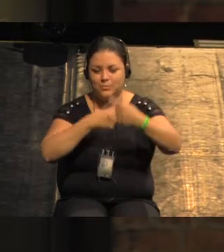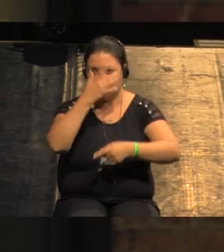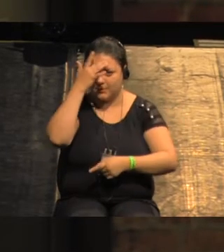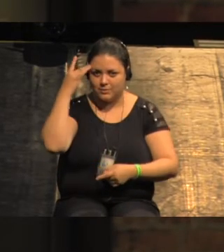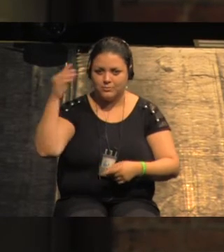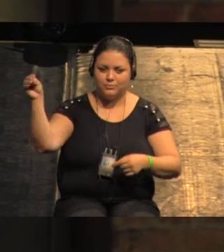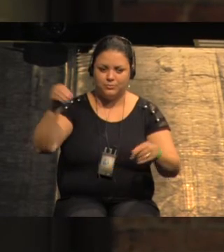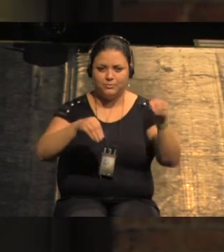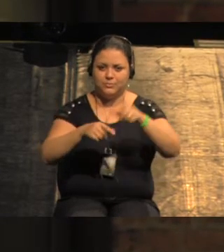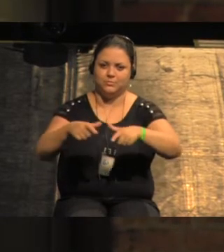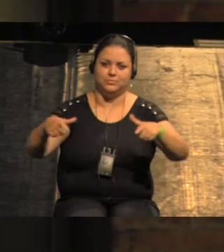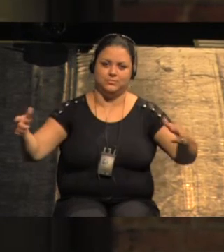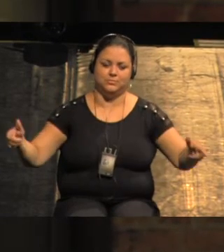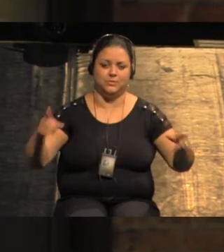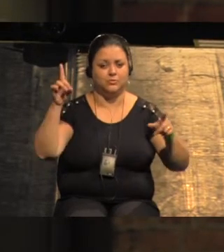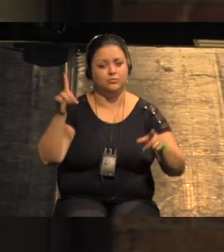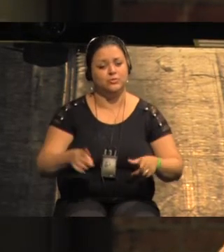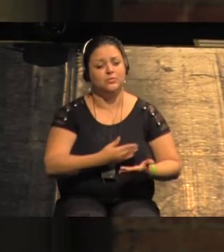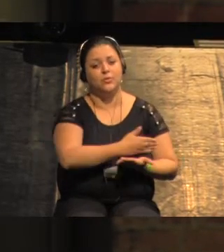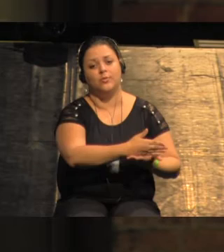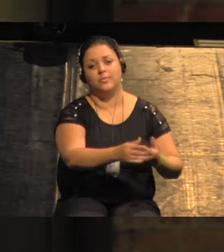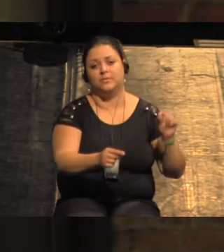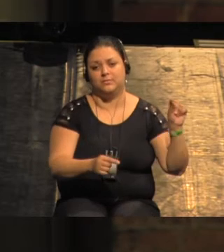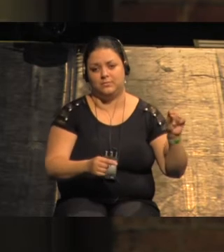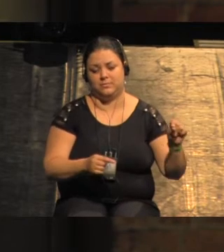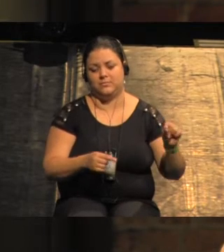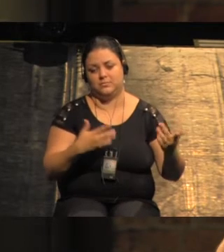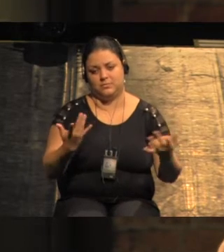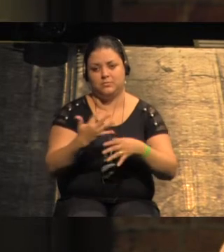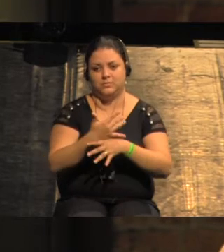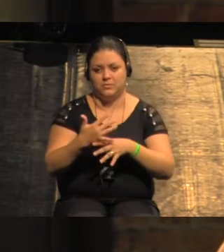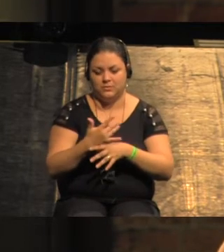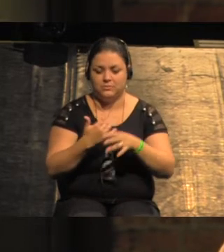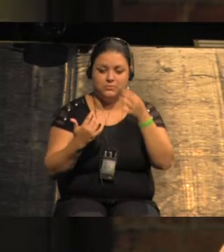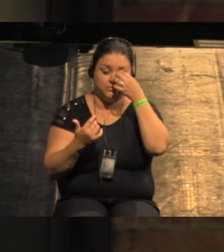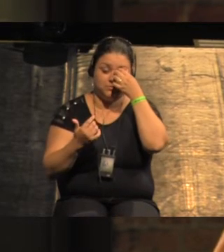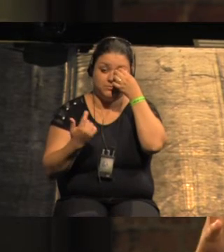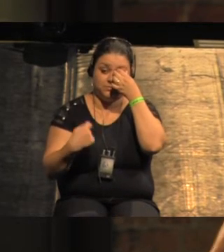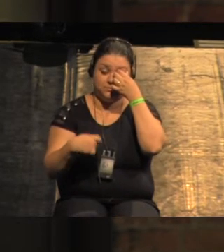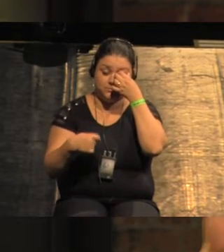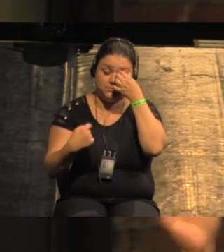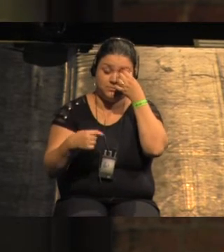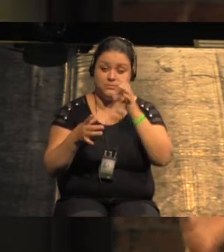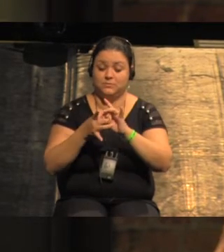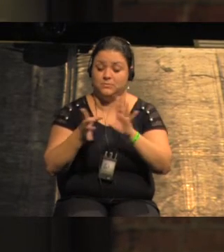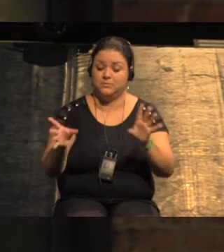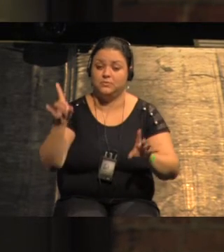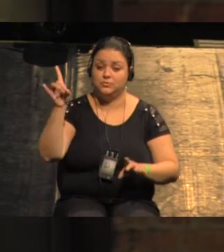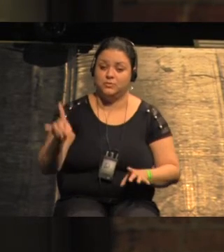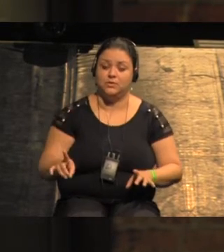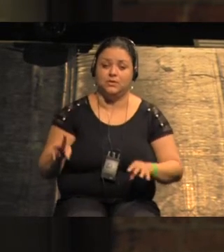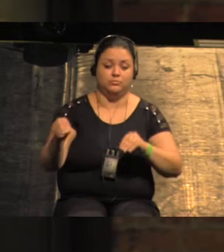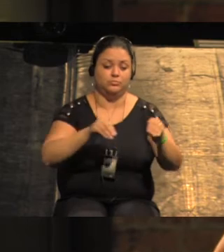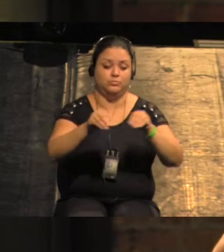Eu não consigo ser muito cativado por essa questão, porque eu acho que o território da cidade tem que oferecer oportunidade e mobilidade para